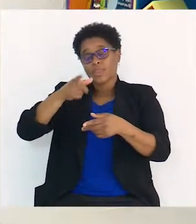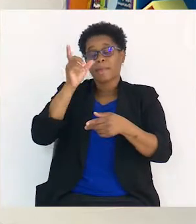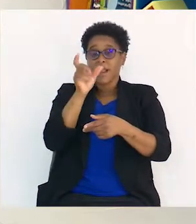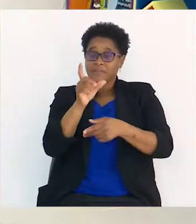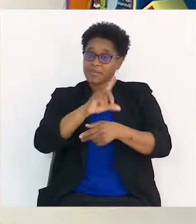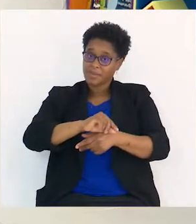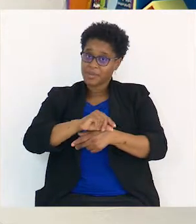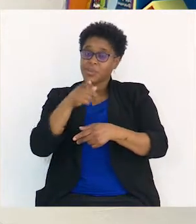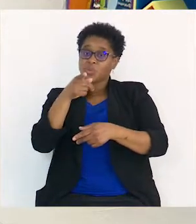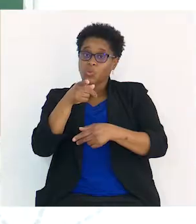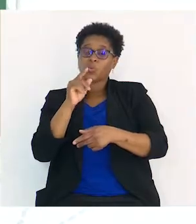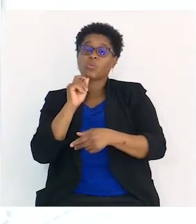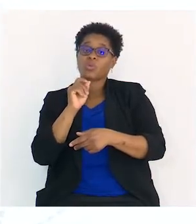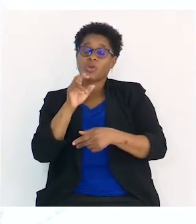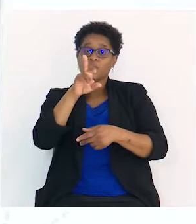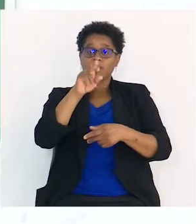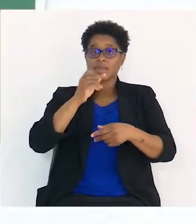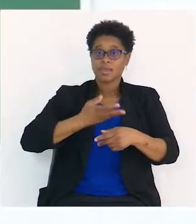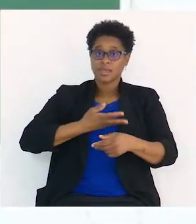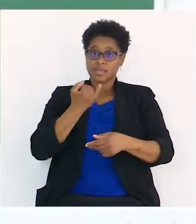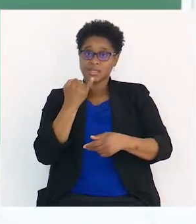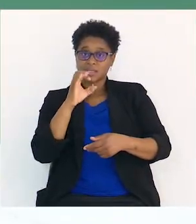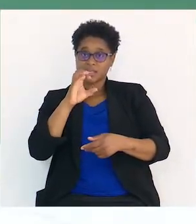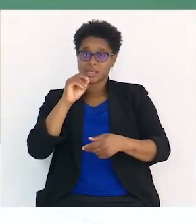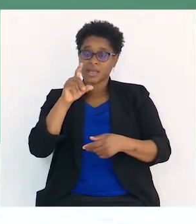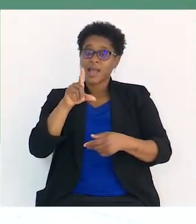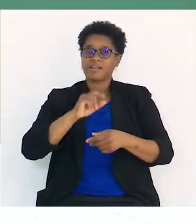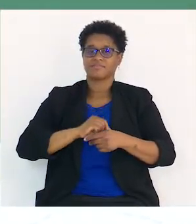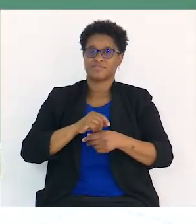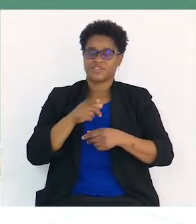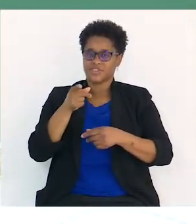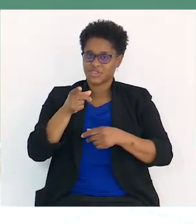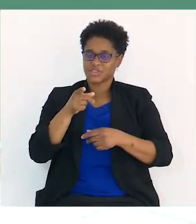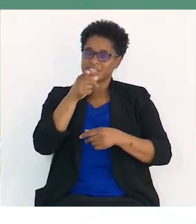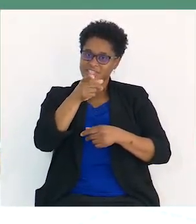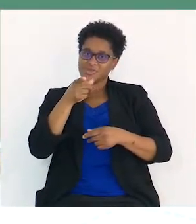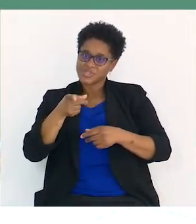de radical. Então, isto,